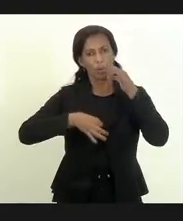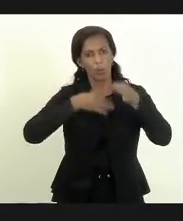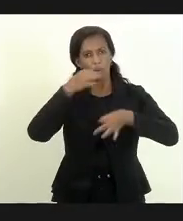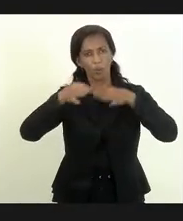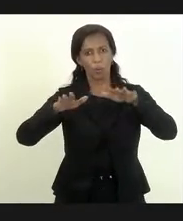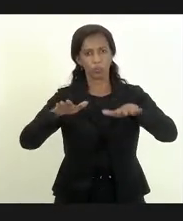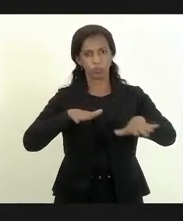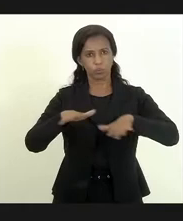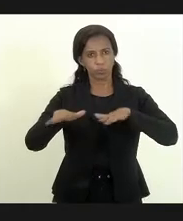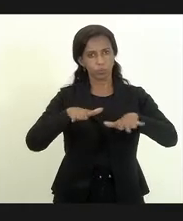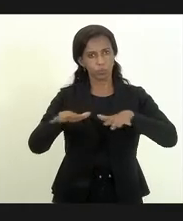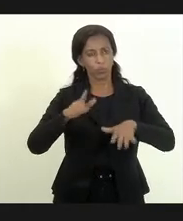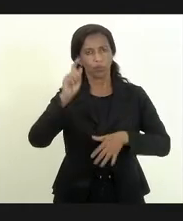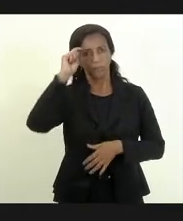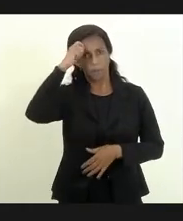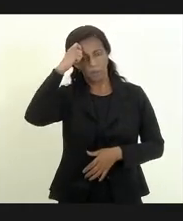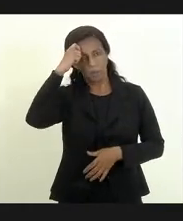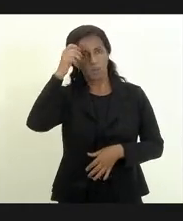dois projetos de lei